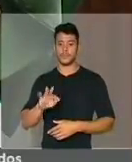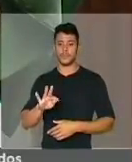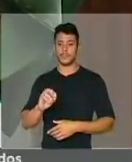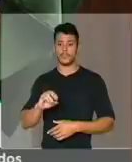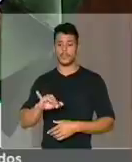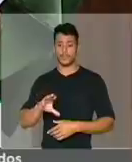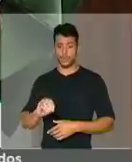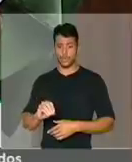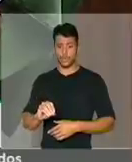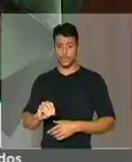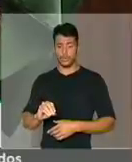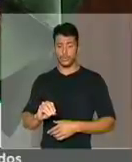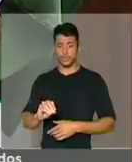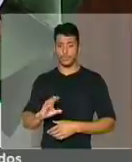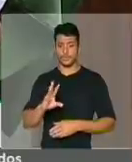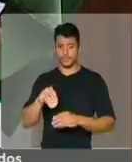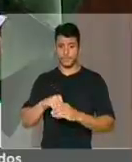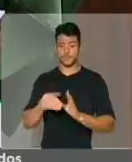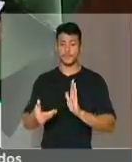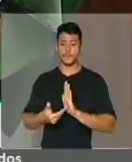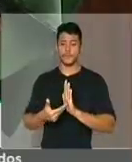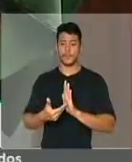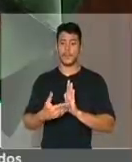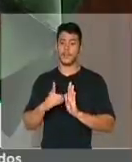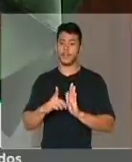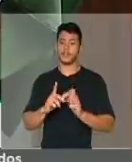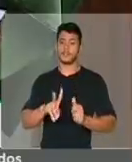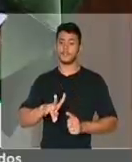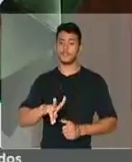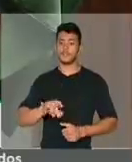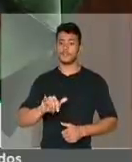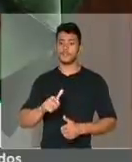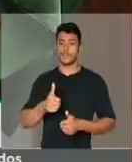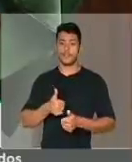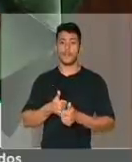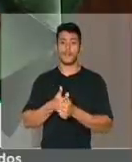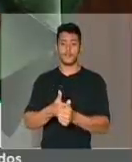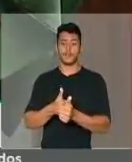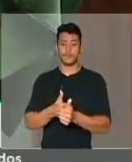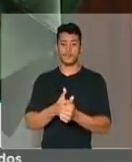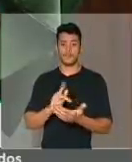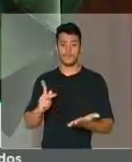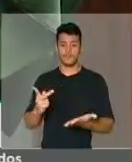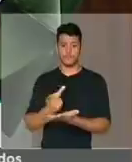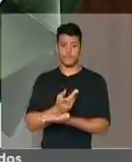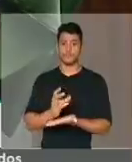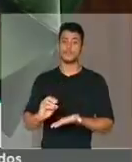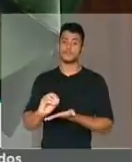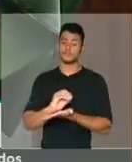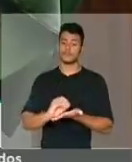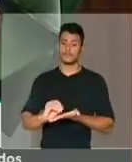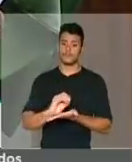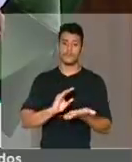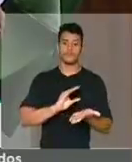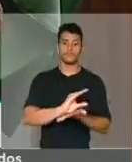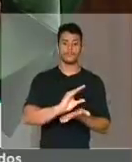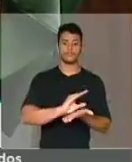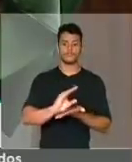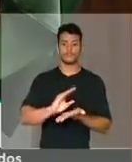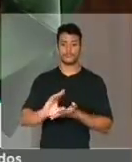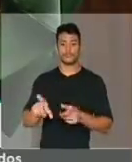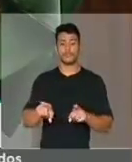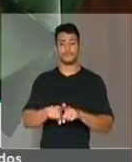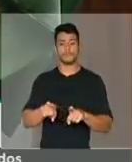Maia, a ser constituído para acompanhar a execução orçamentária dos recursos empregados,